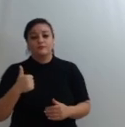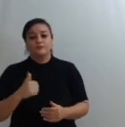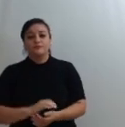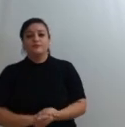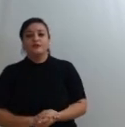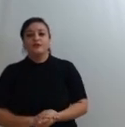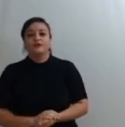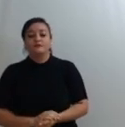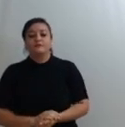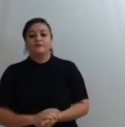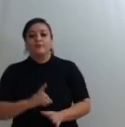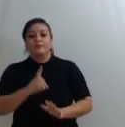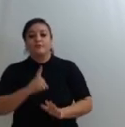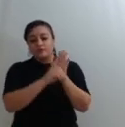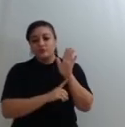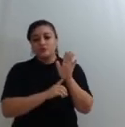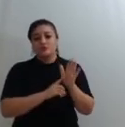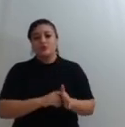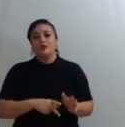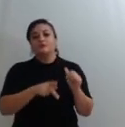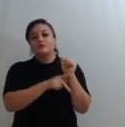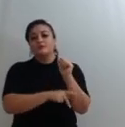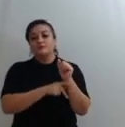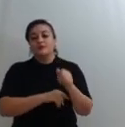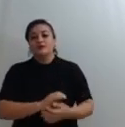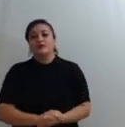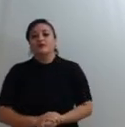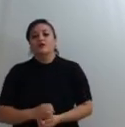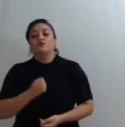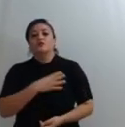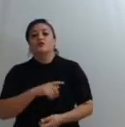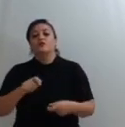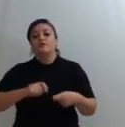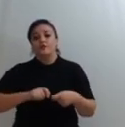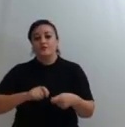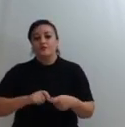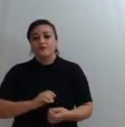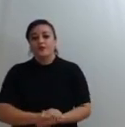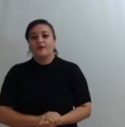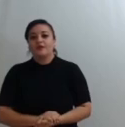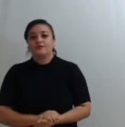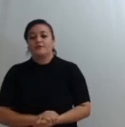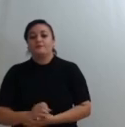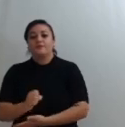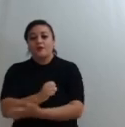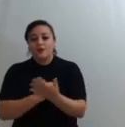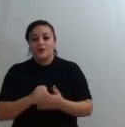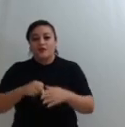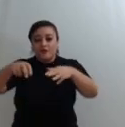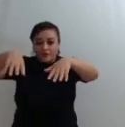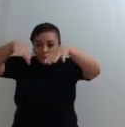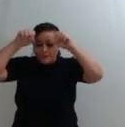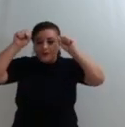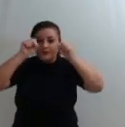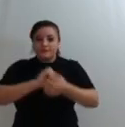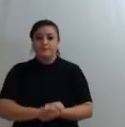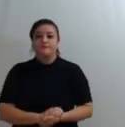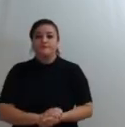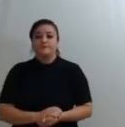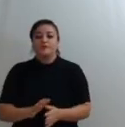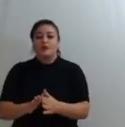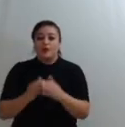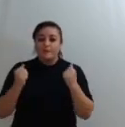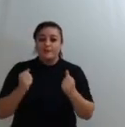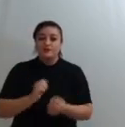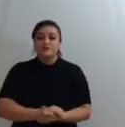de direito e processo penal, recentemente realizada com apoio desse tribunal e do Conselho da Justiça Federal, o requisito previsto